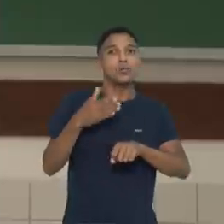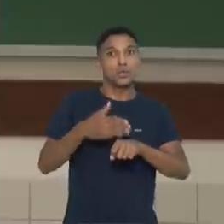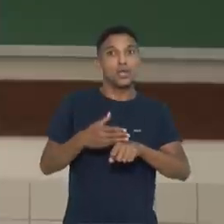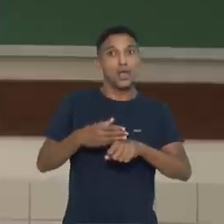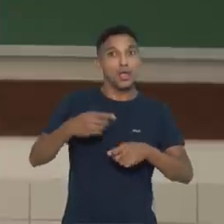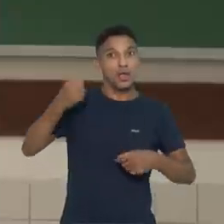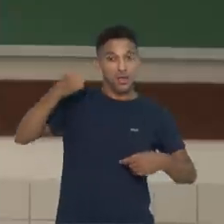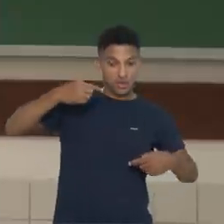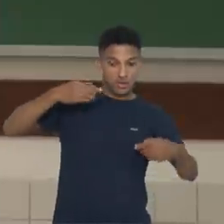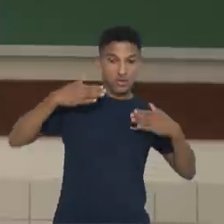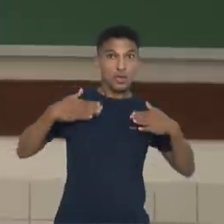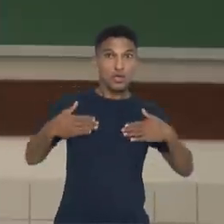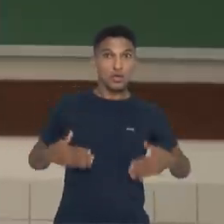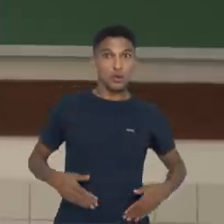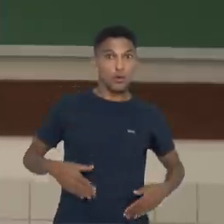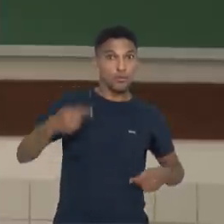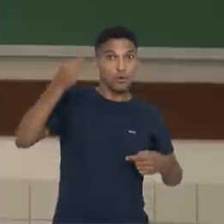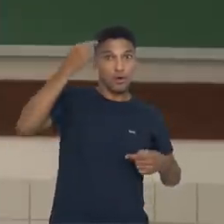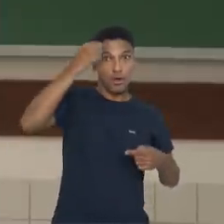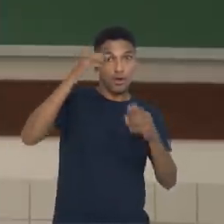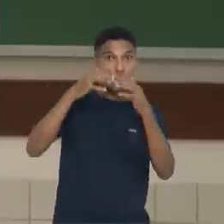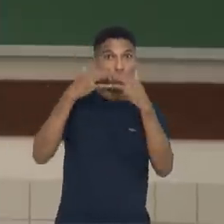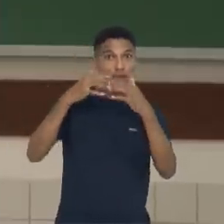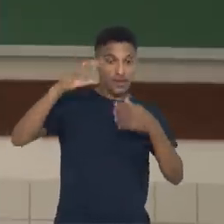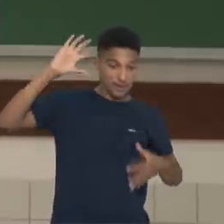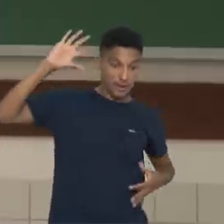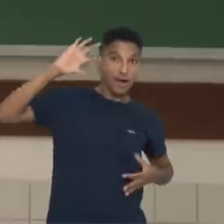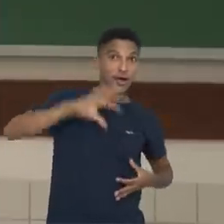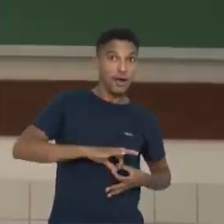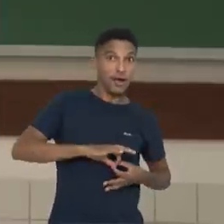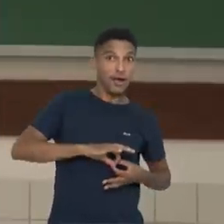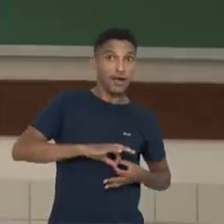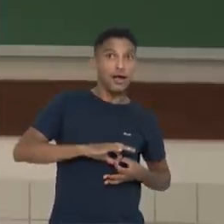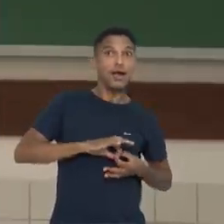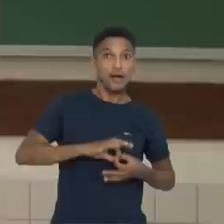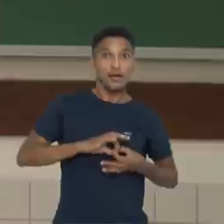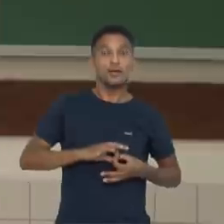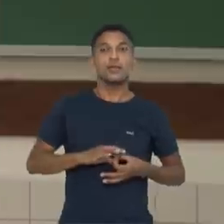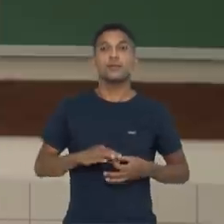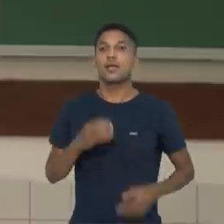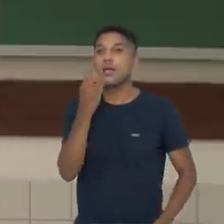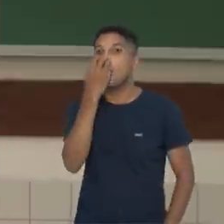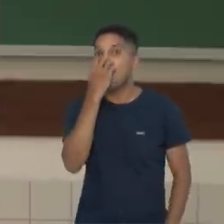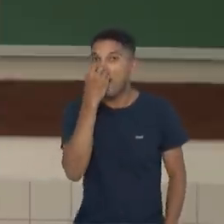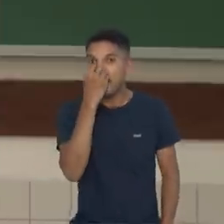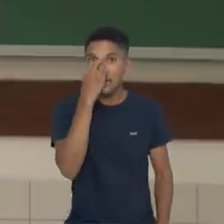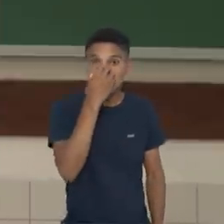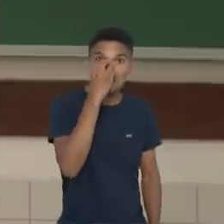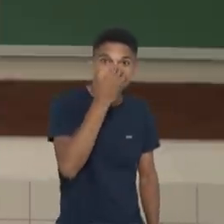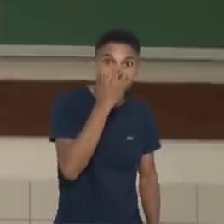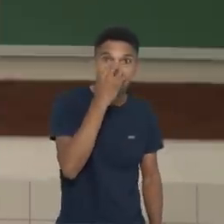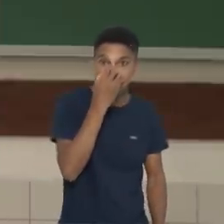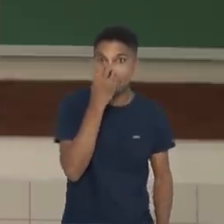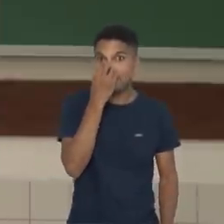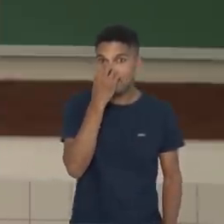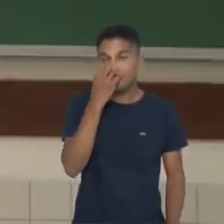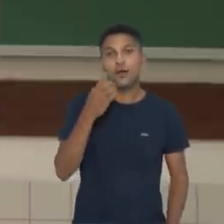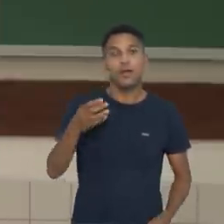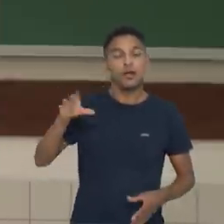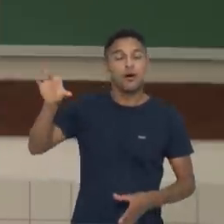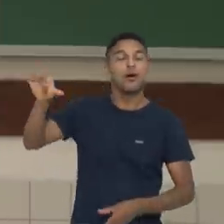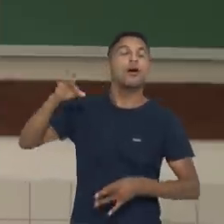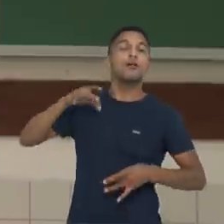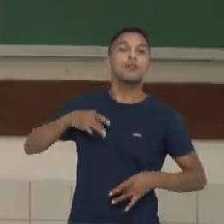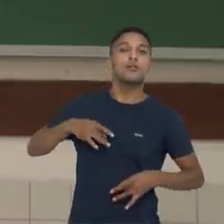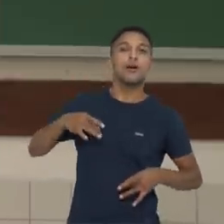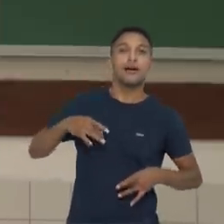é um processo da vida inteira, né? Quem faz aquele tipo de palhaço vai vivenciar esse palhaço e, né, ir criando coisas para